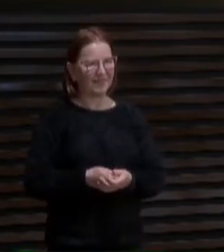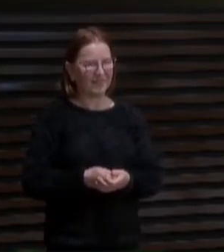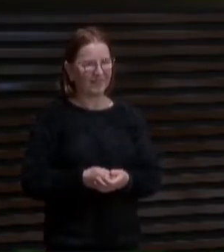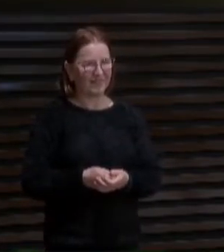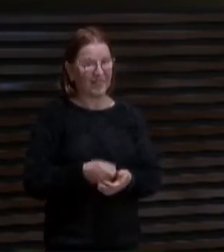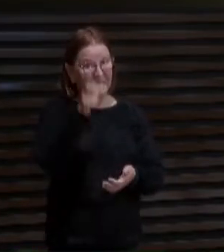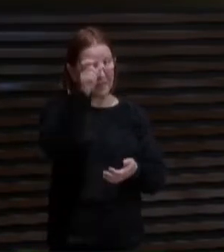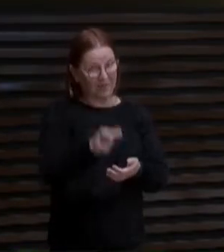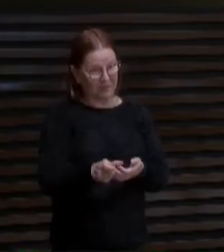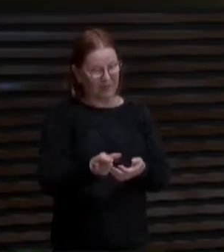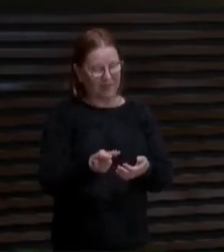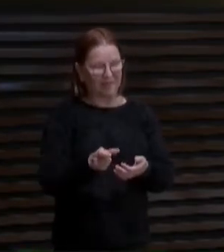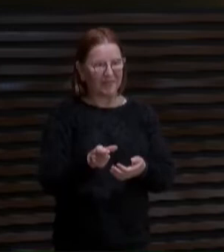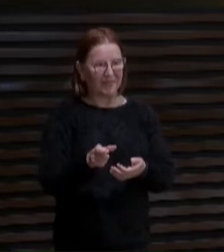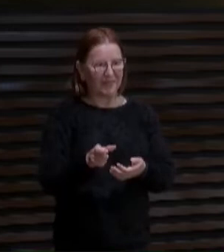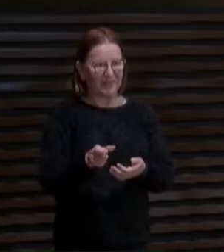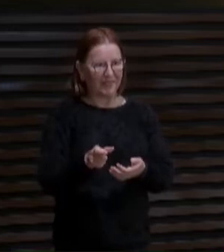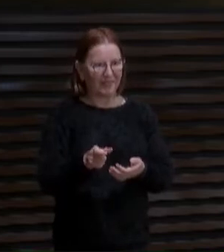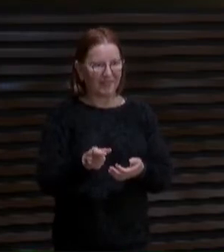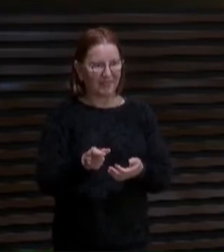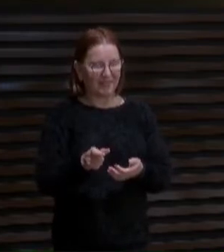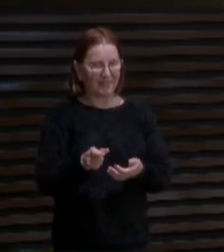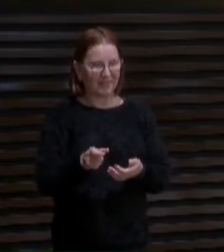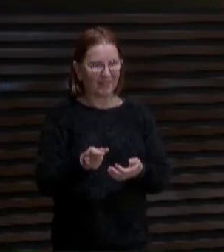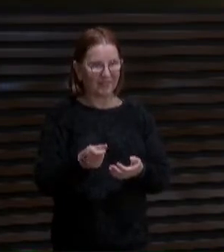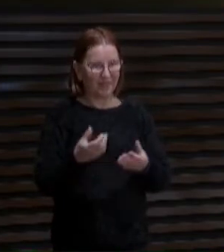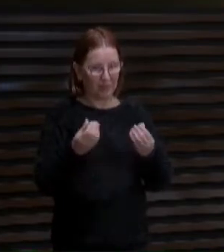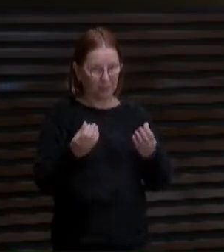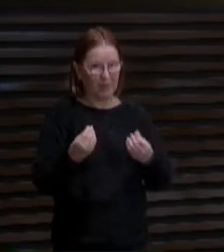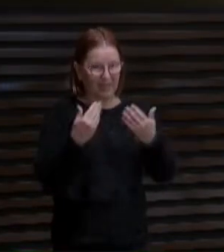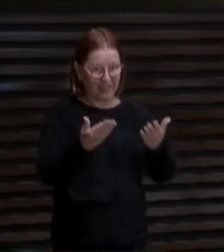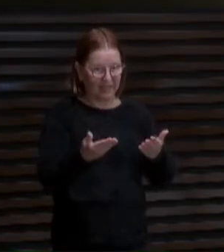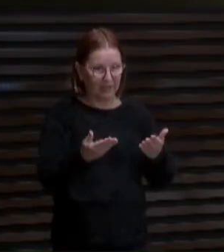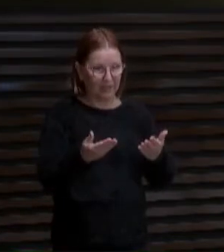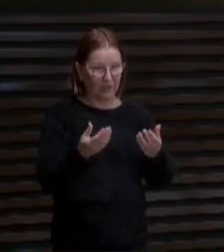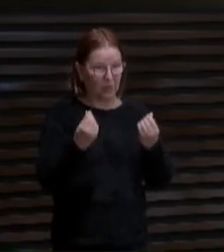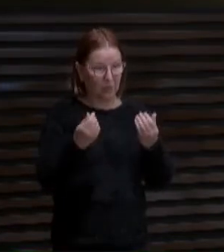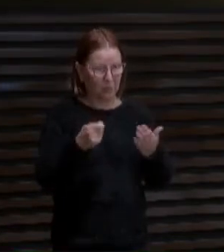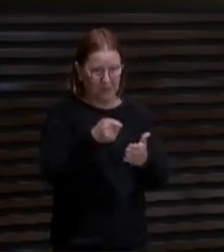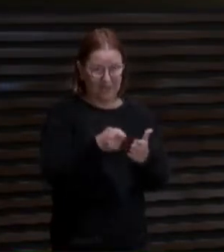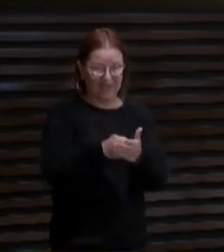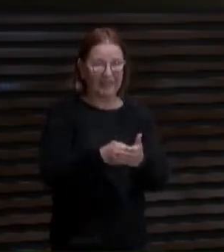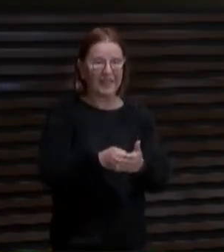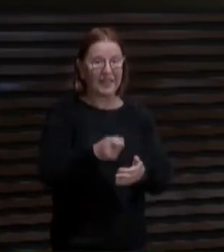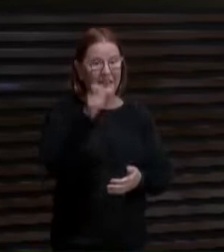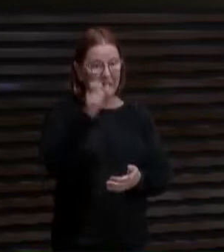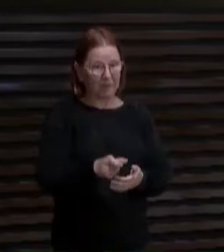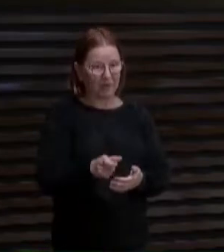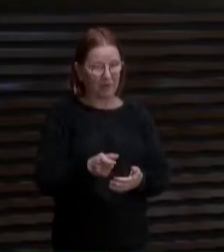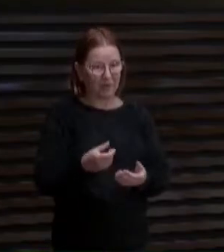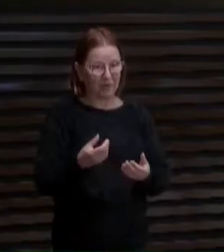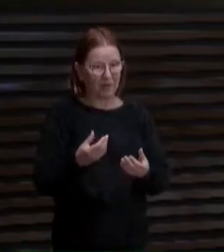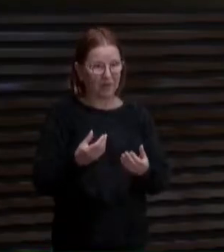e aquele aqui muito foi dado muito lhe será exigido e aquele que muito lhe confia